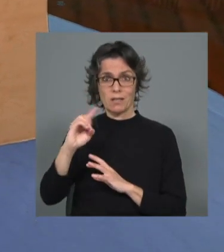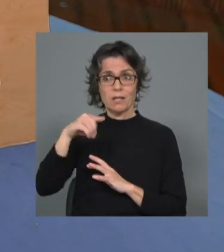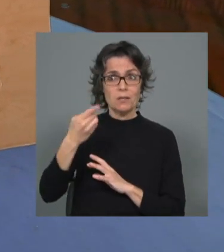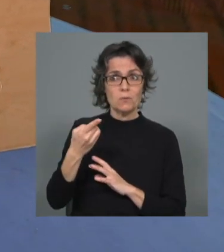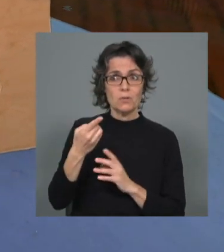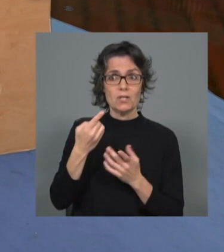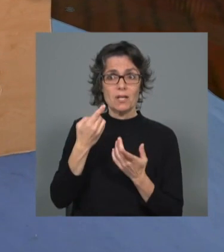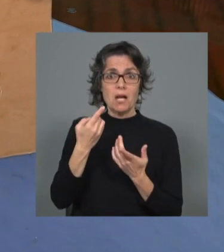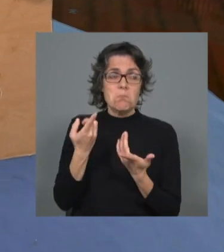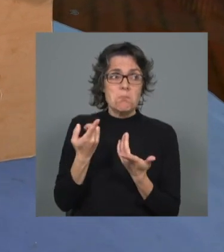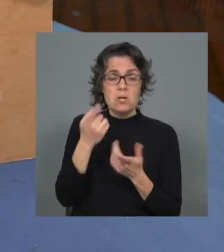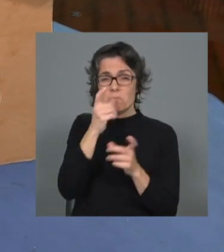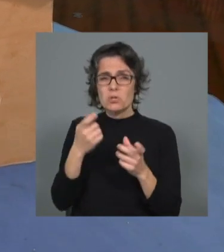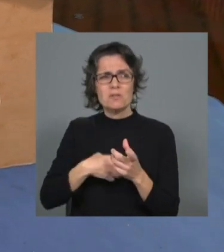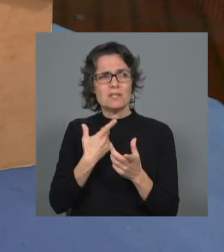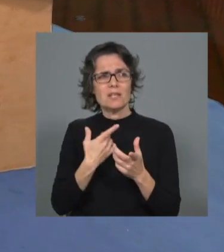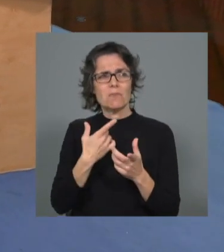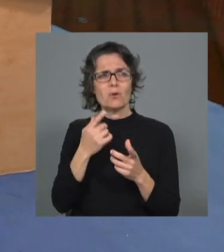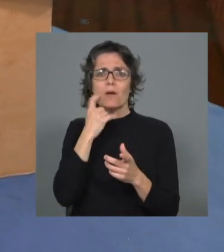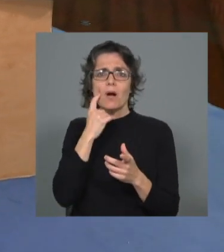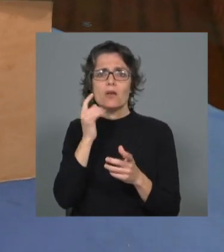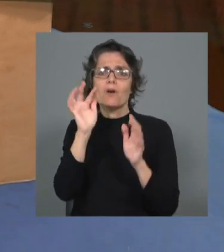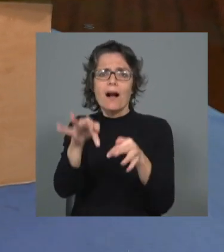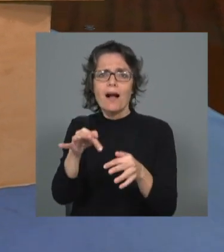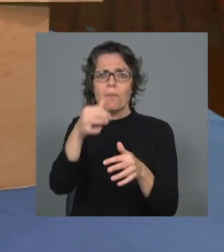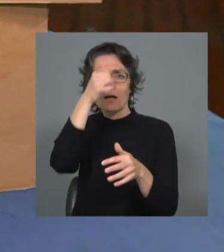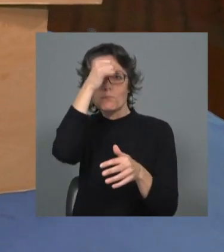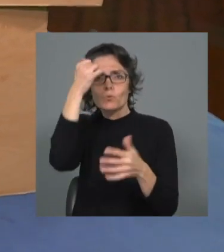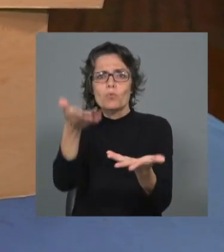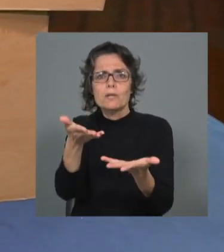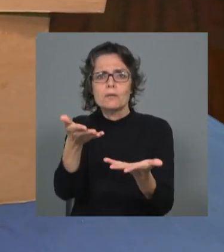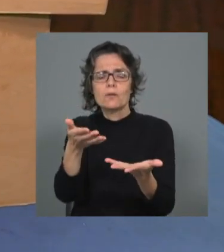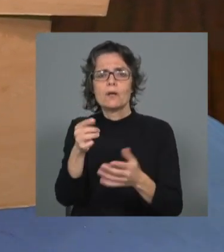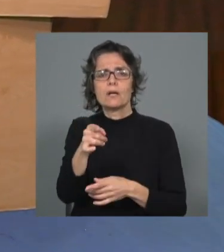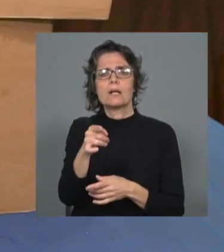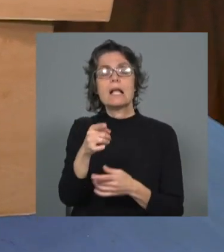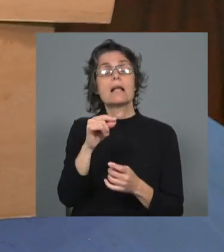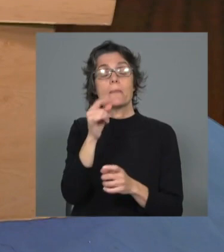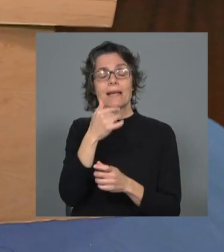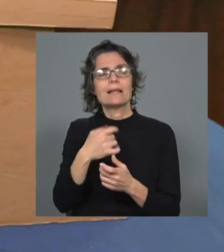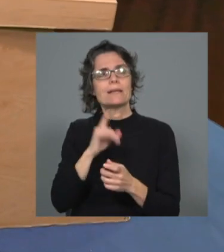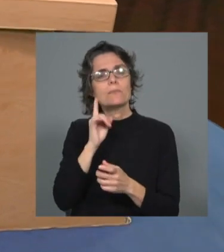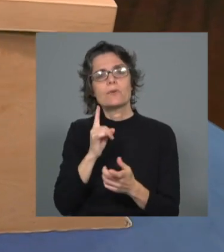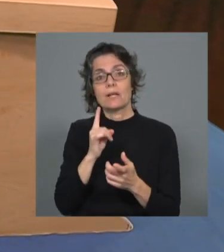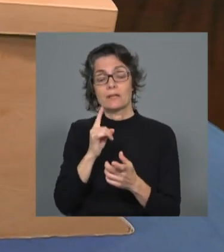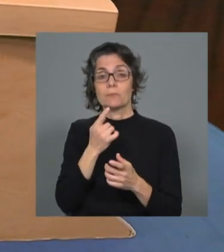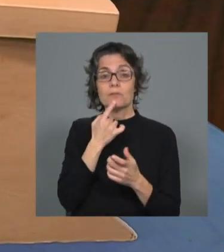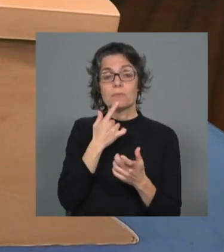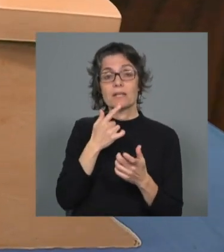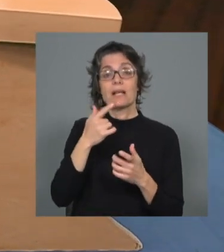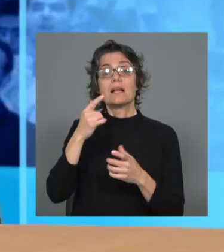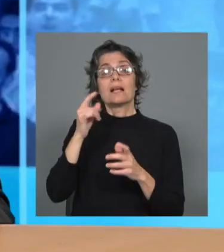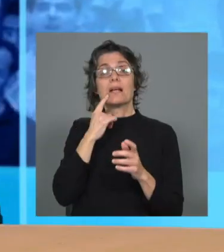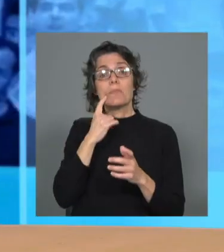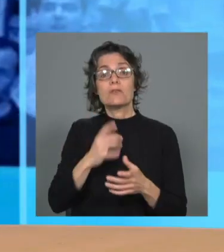noção que a Páscoa acabava ali. Ou seja, faltava a expressão pública dessa expressão pública e compreender que a Páscoa são 50 dias.